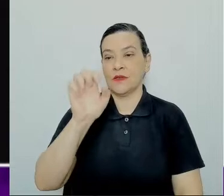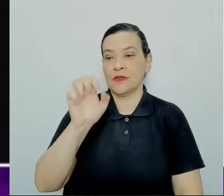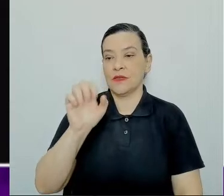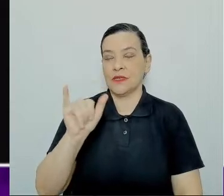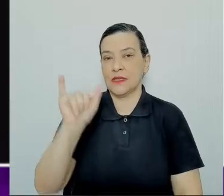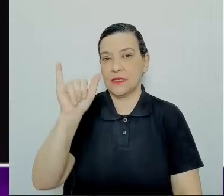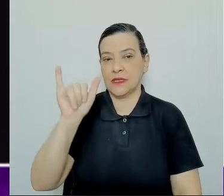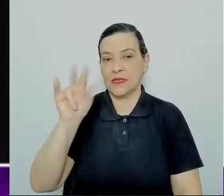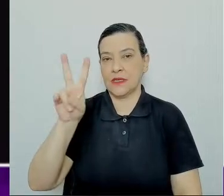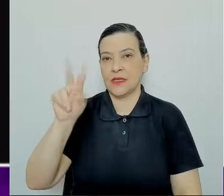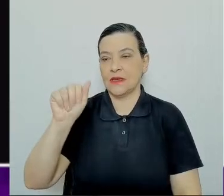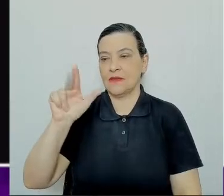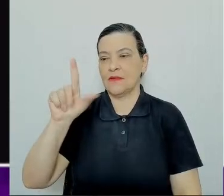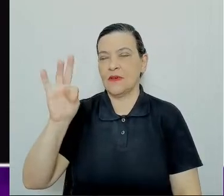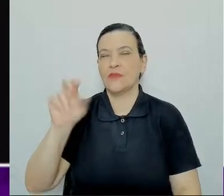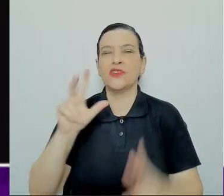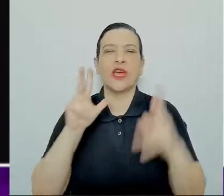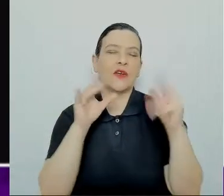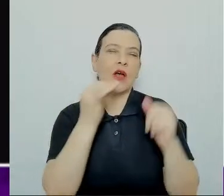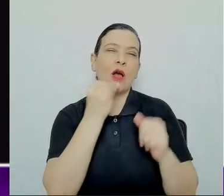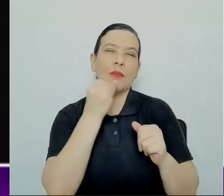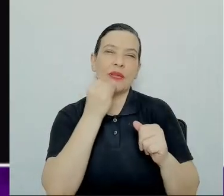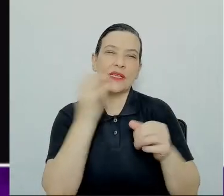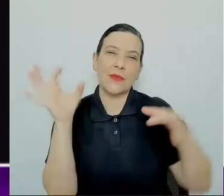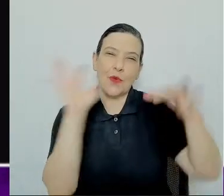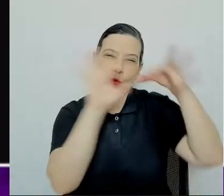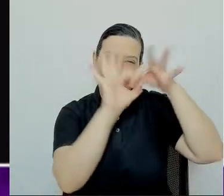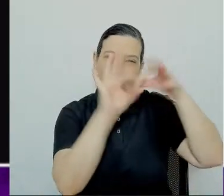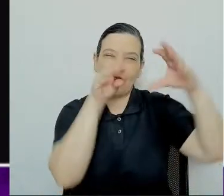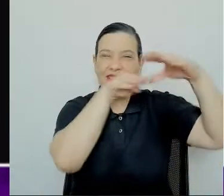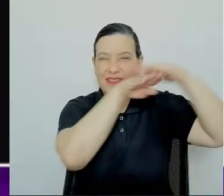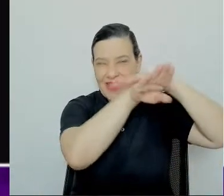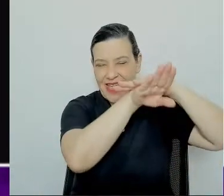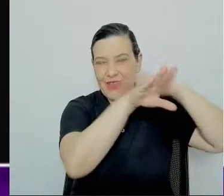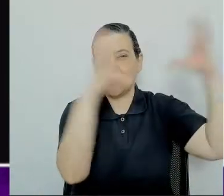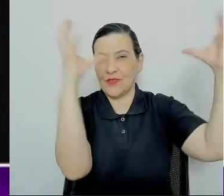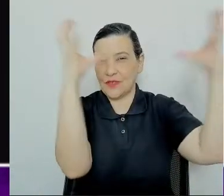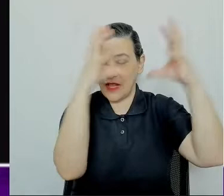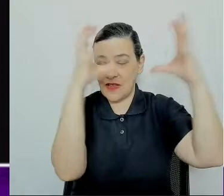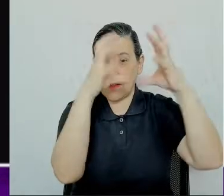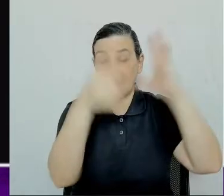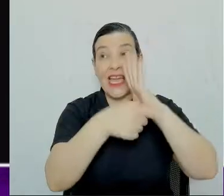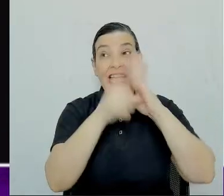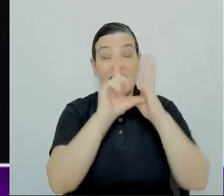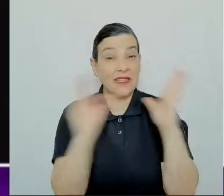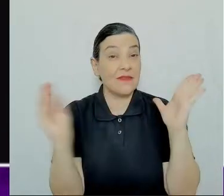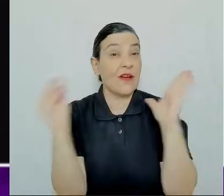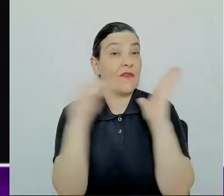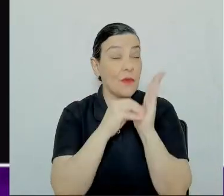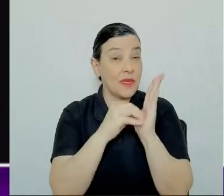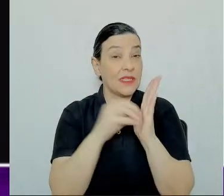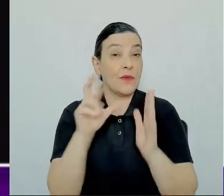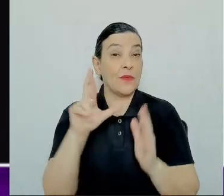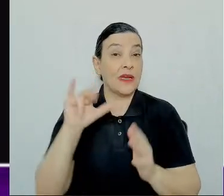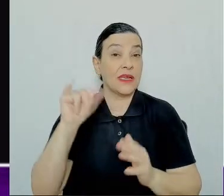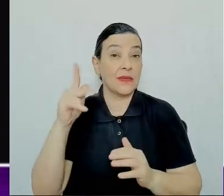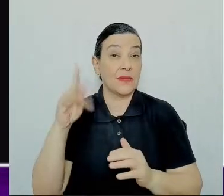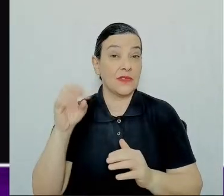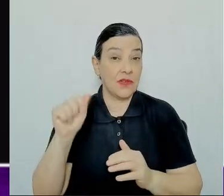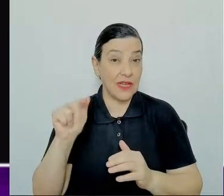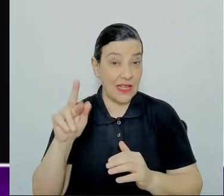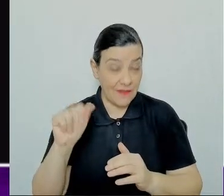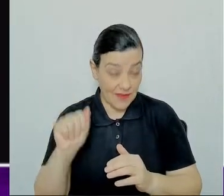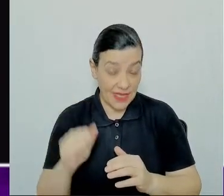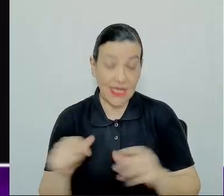senhas dentro da nuvem, onde ali eu vou garantir uma criptografia e uma segurança em cima dessas aplicações. Eu vou garantir,